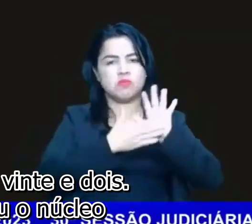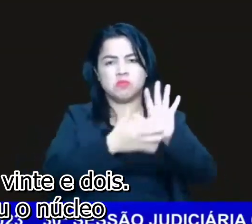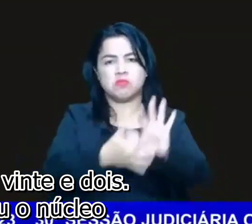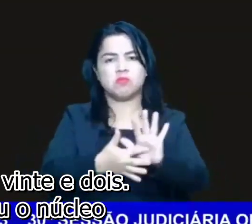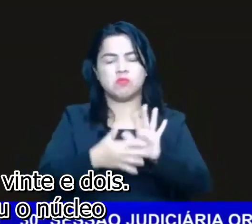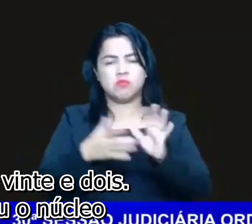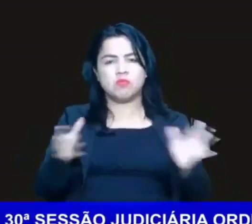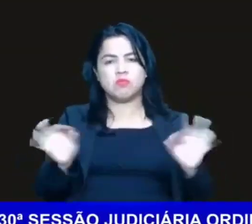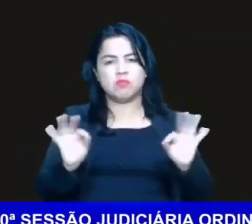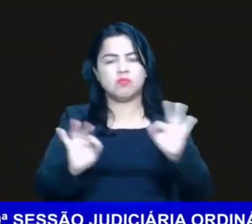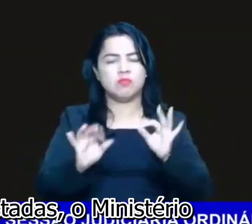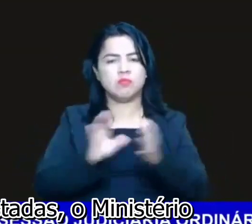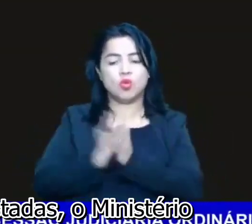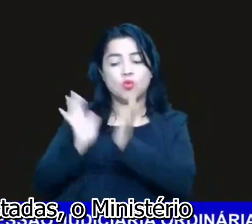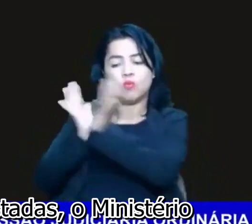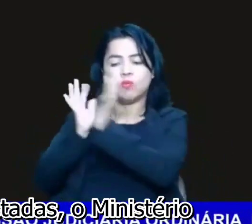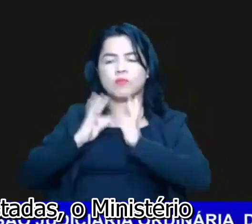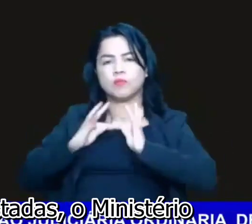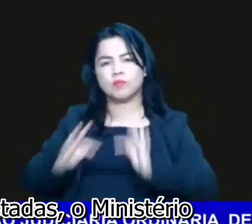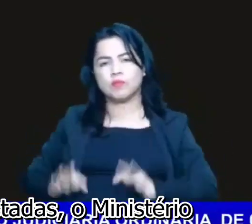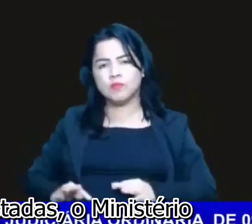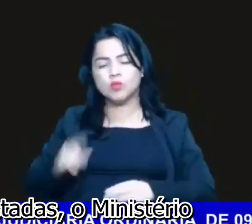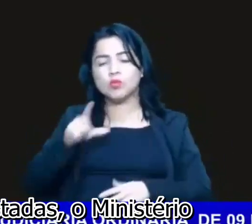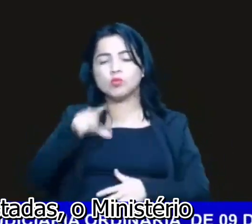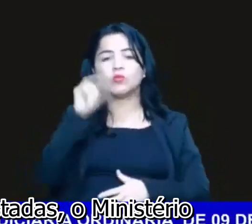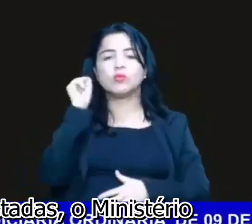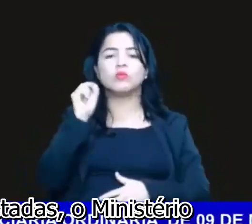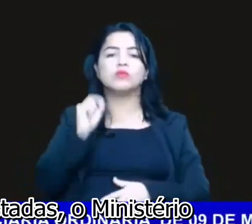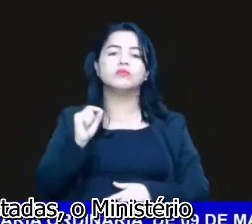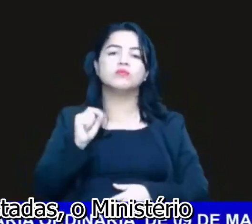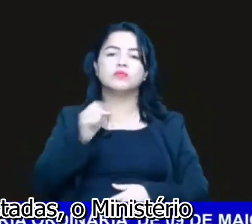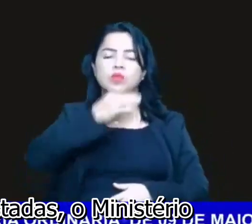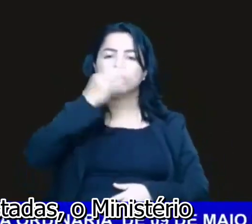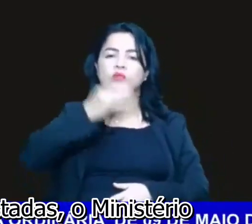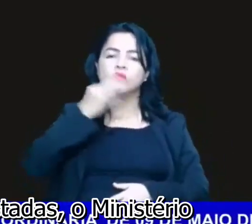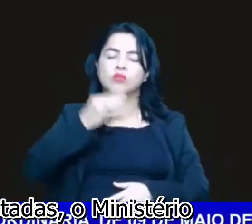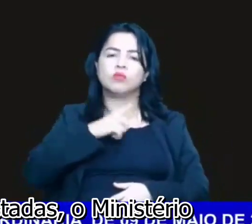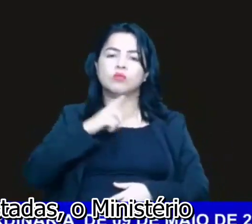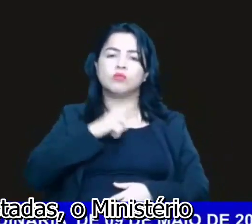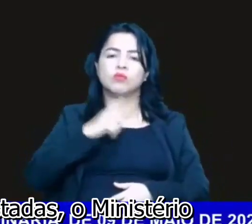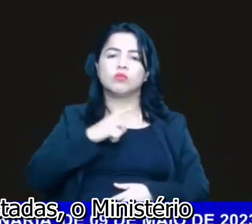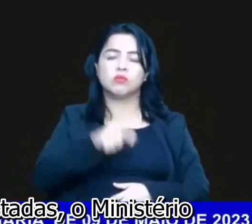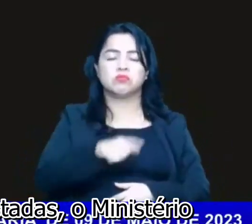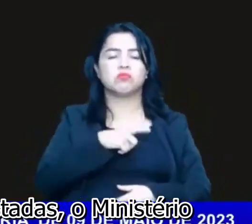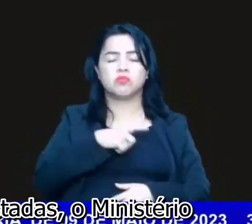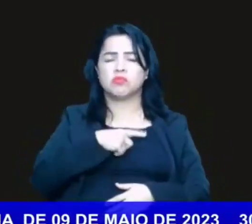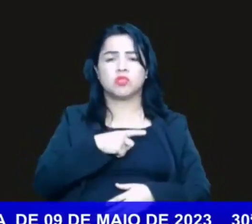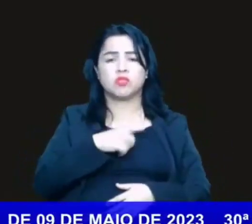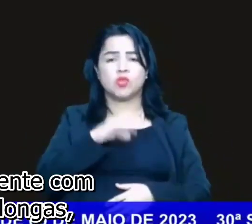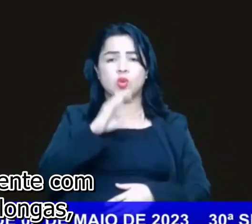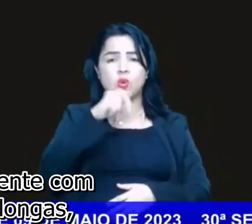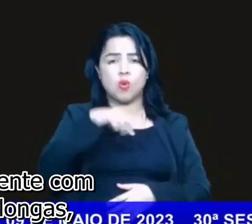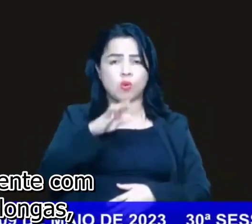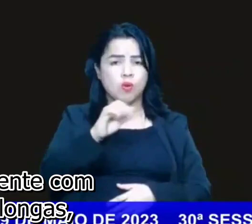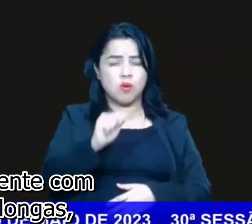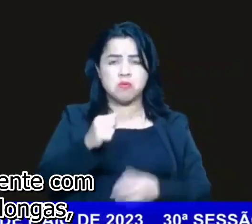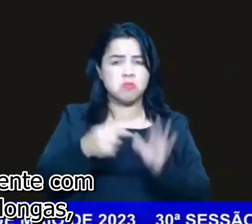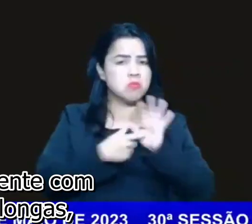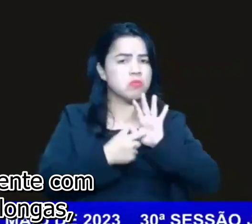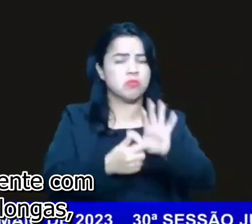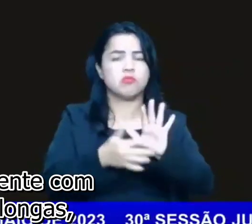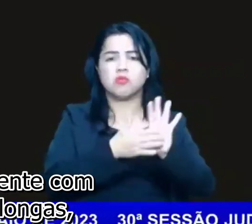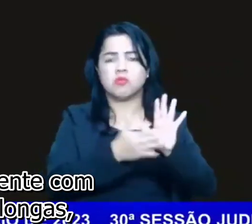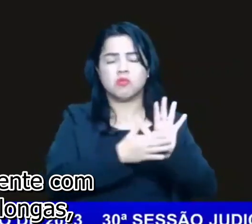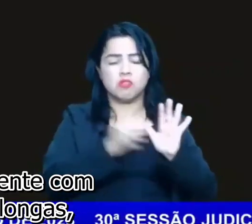núcleo opinou no sentido de ser julgado como contas não prestadas, o Ministério Público, do mesmo